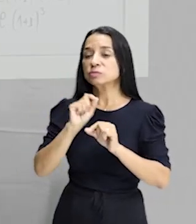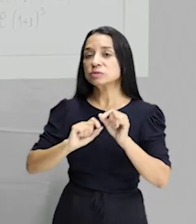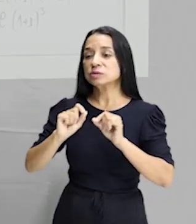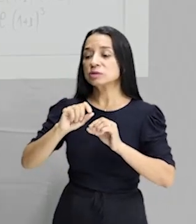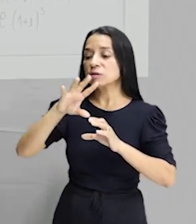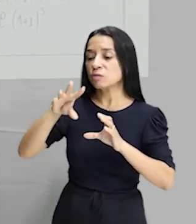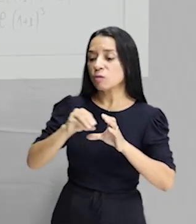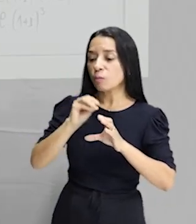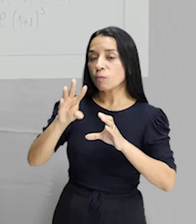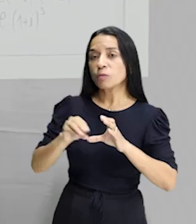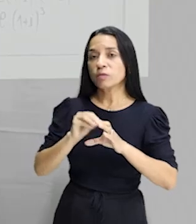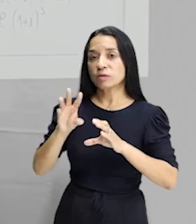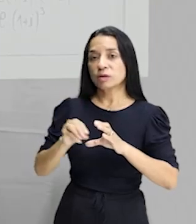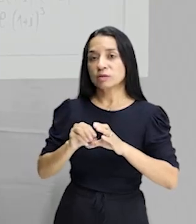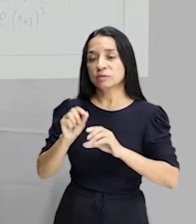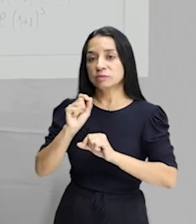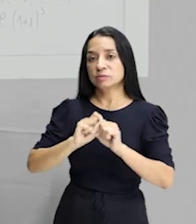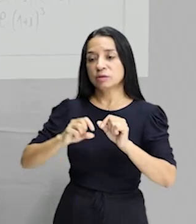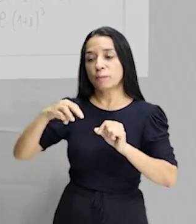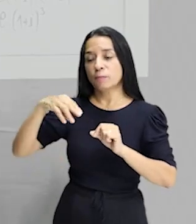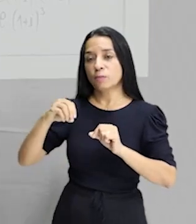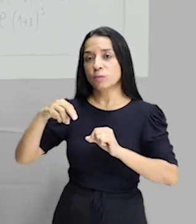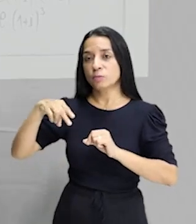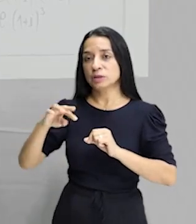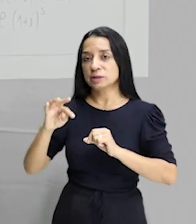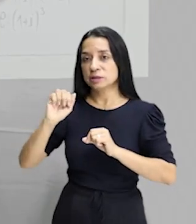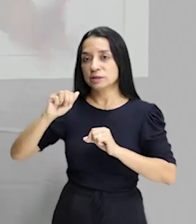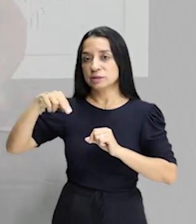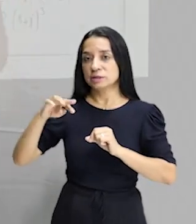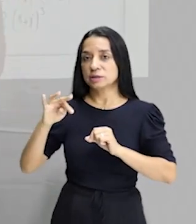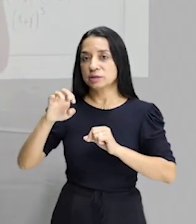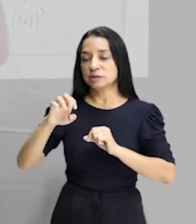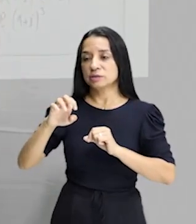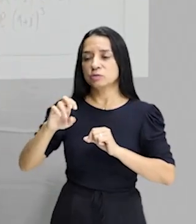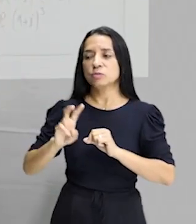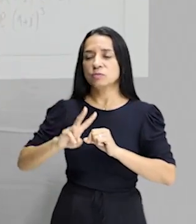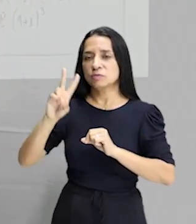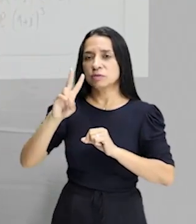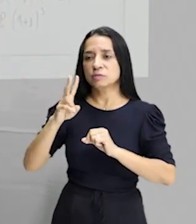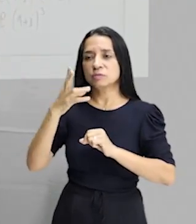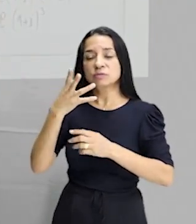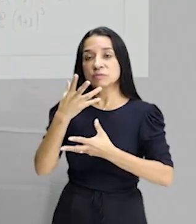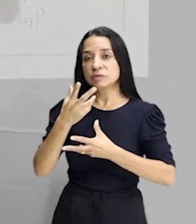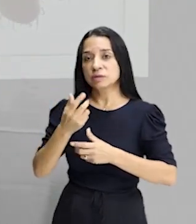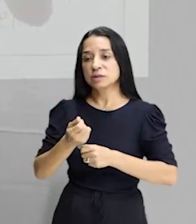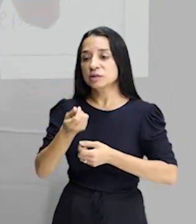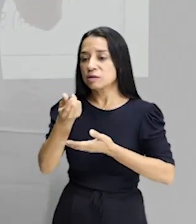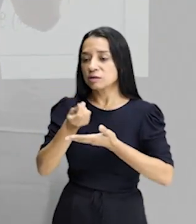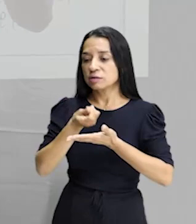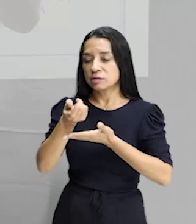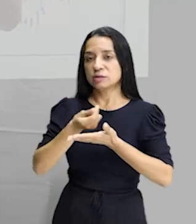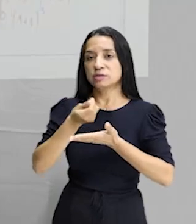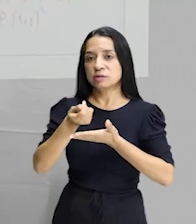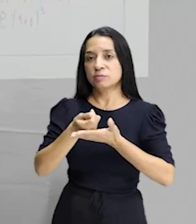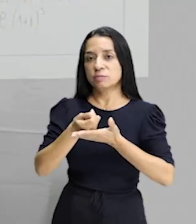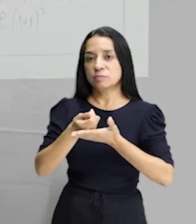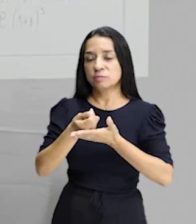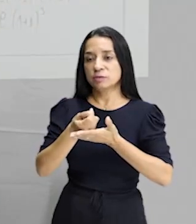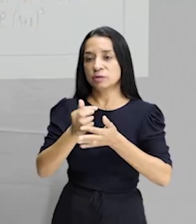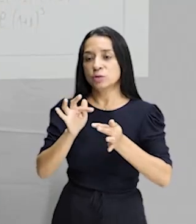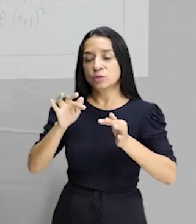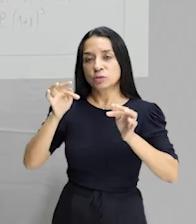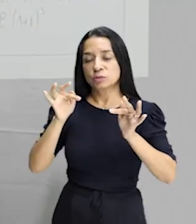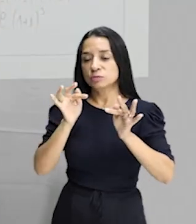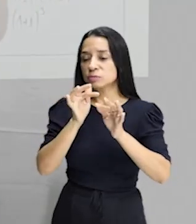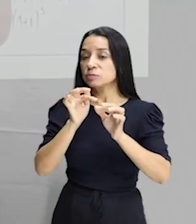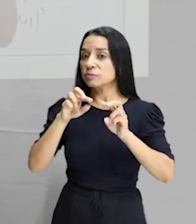montante o montante é o valor que ele vai receber o final dessa aplicação né Ele é o capital que Você investiu mas o